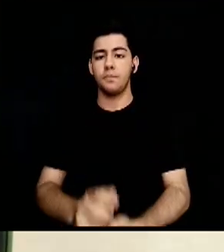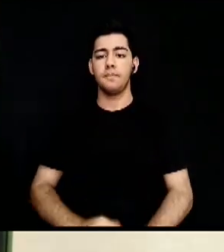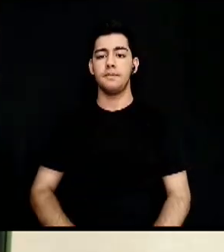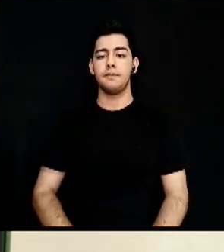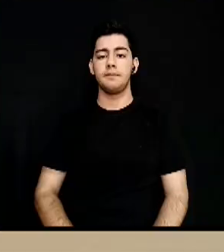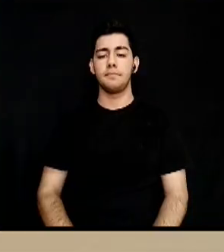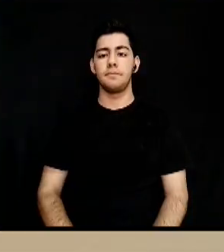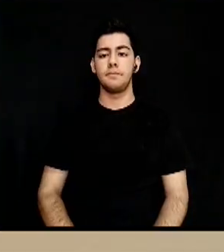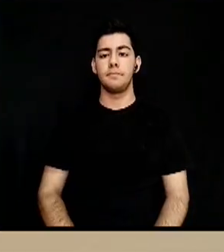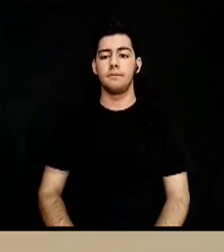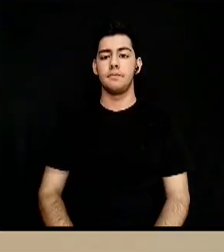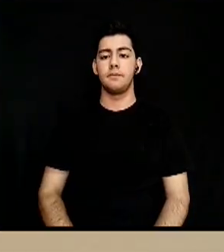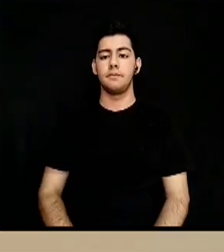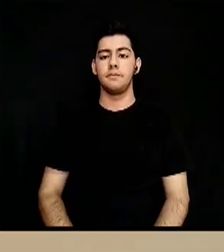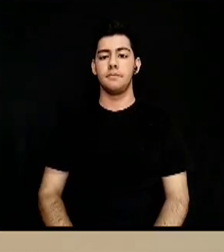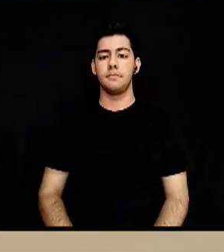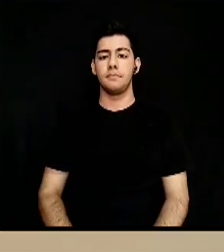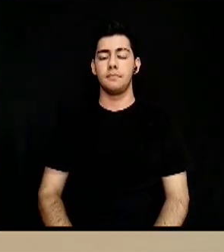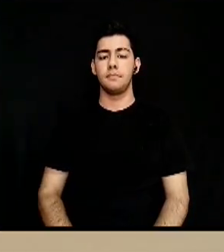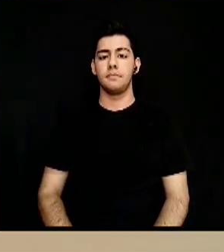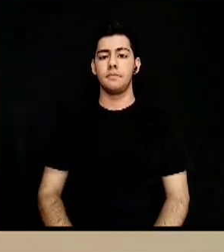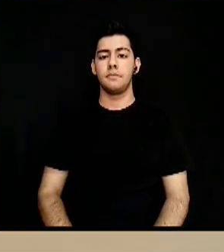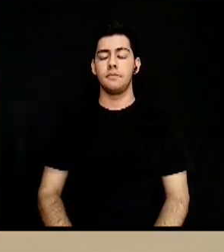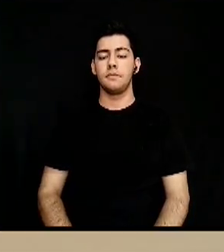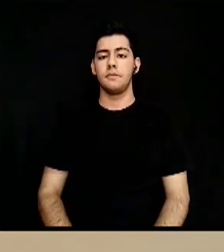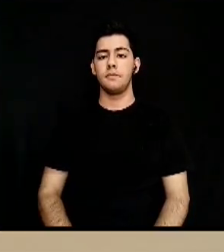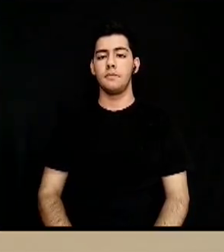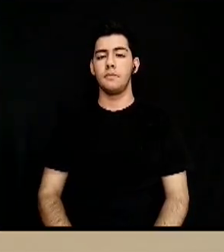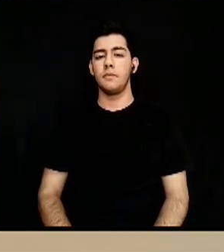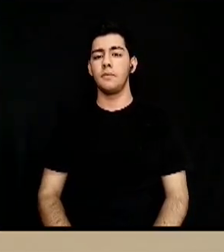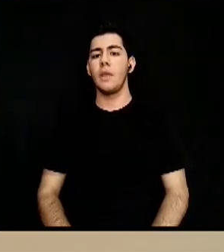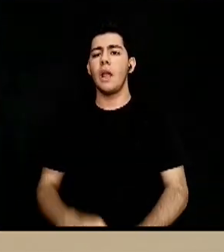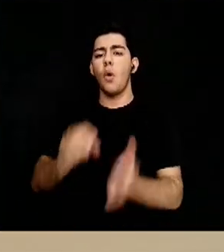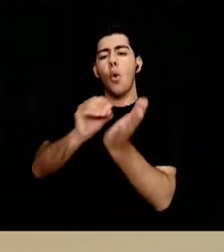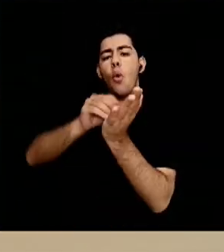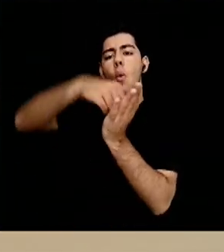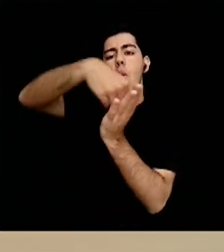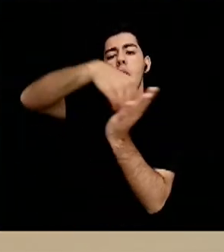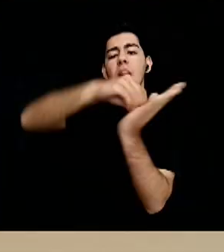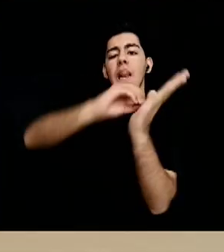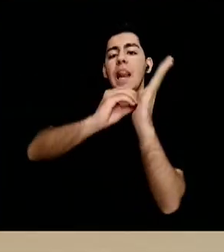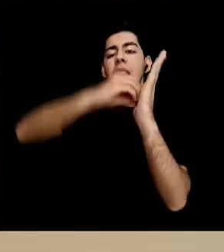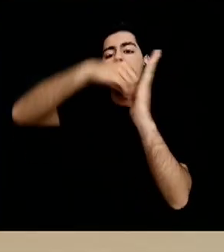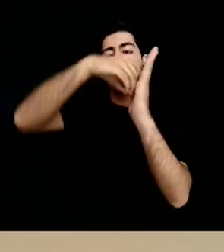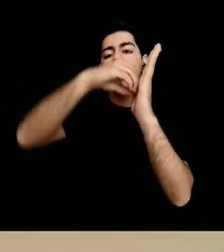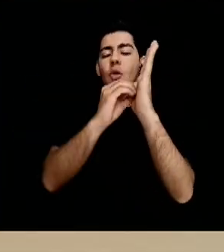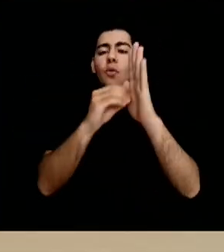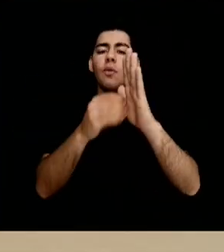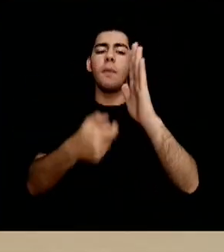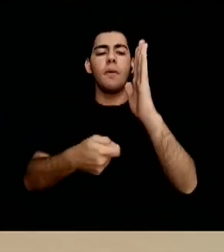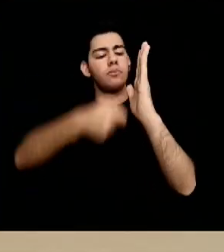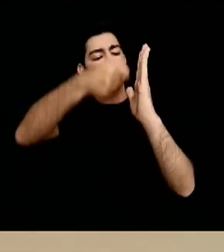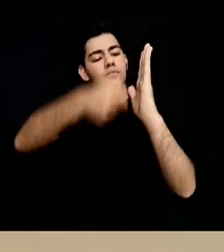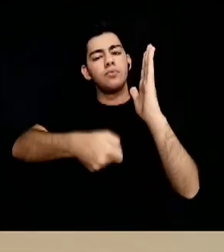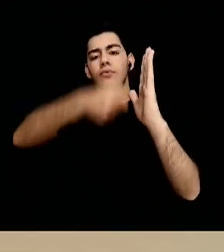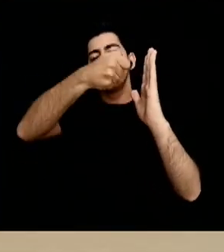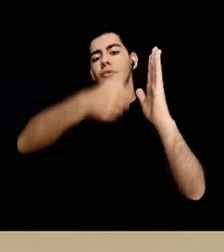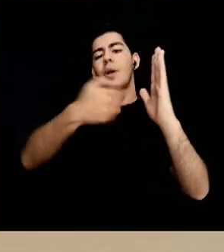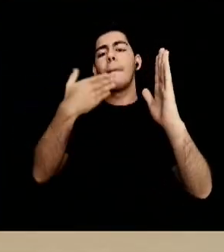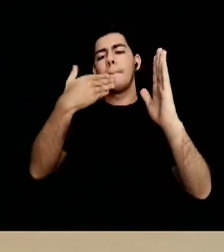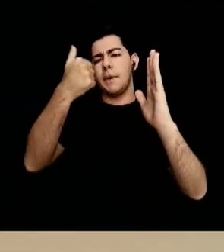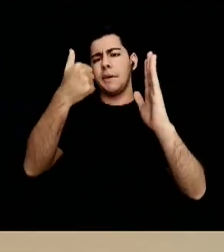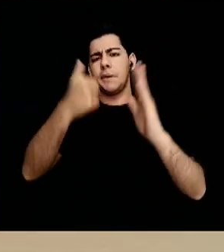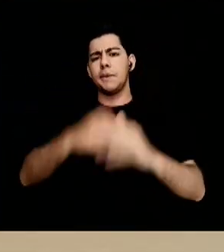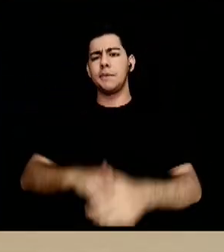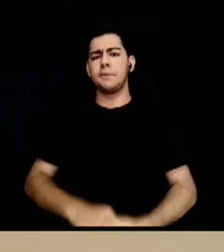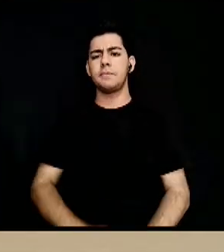Rolinho de espuma, eu adoro rolinho, acho que é prático, tá? Então, aqui eu vou usar o rolinho